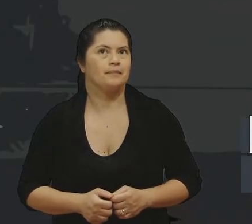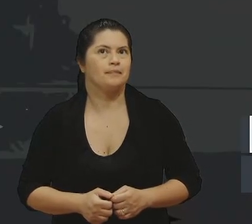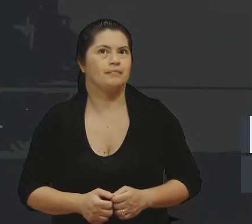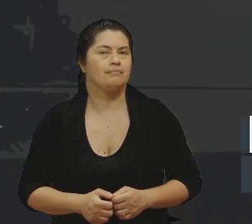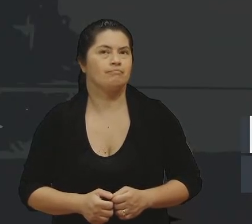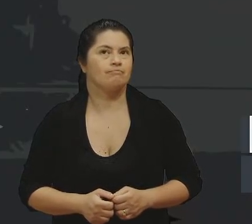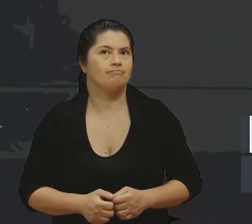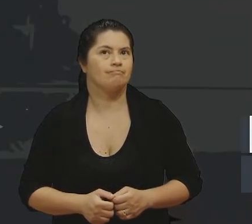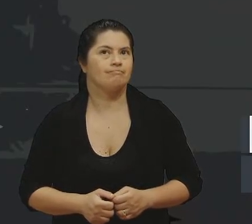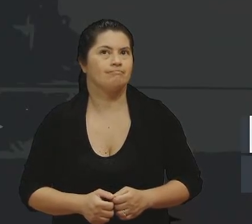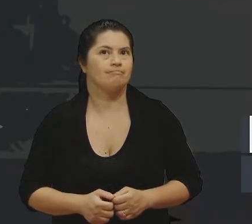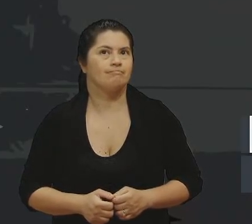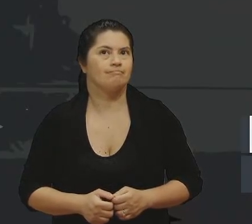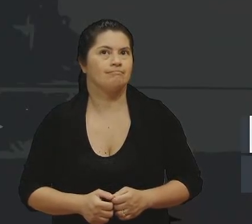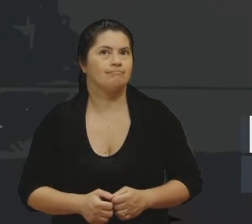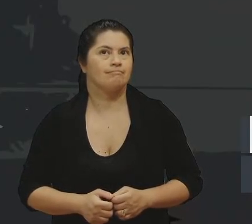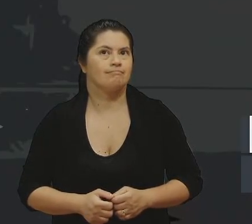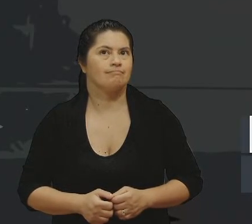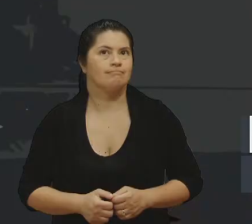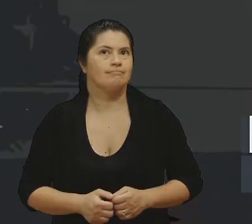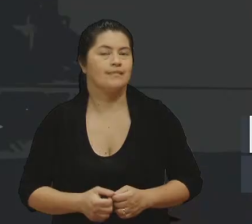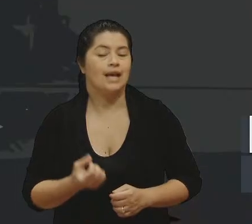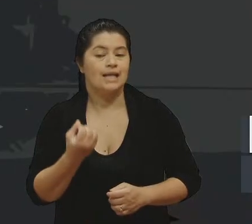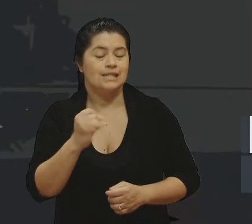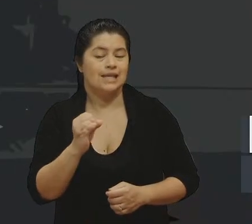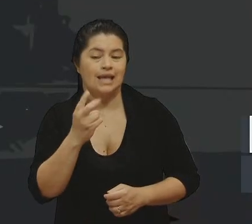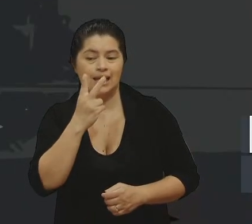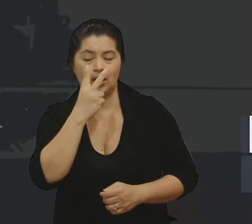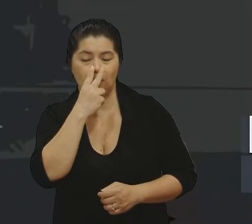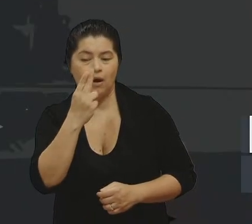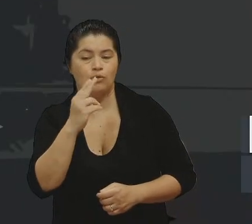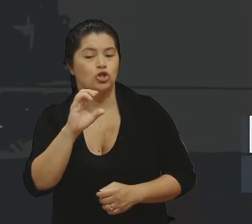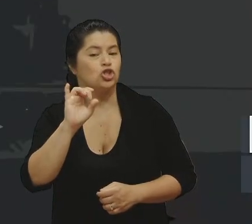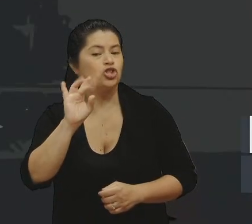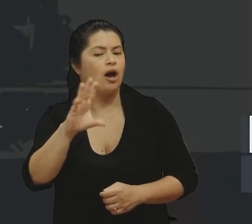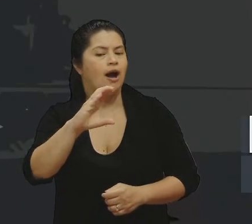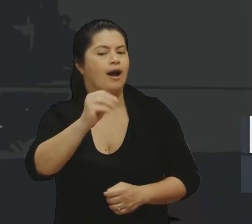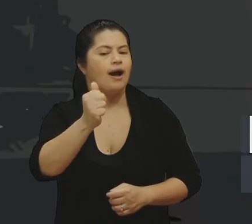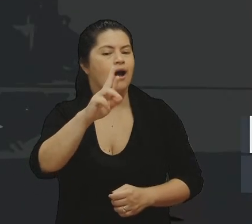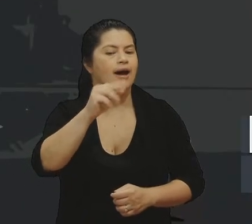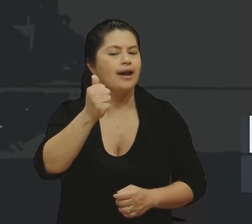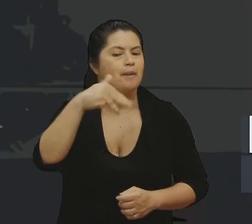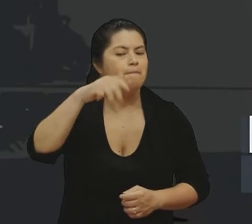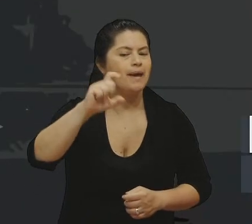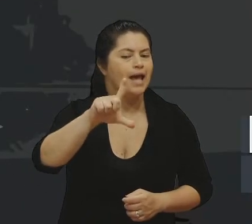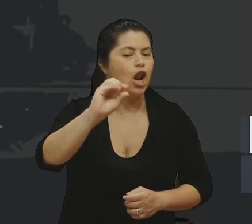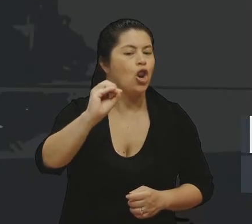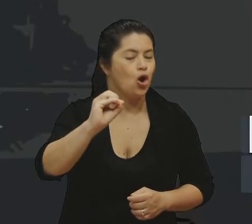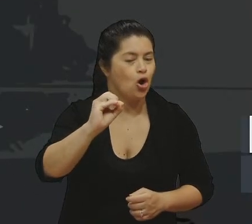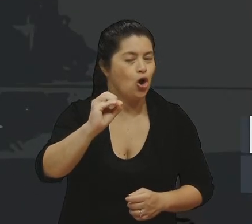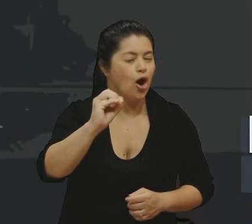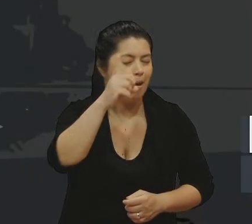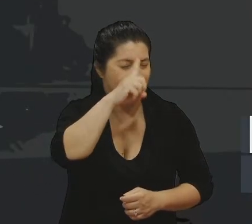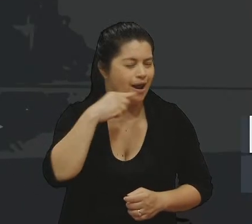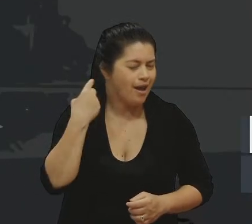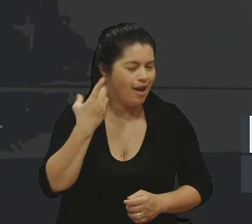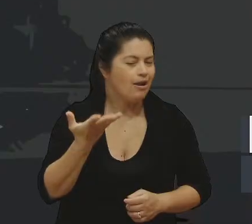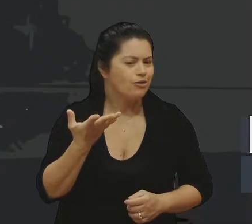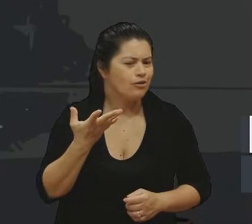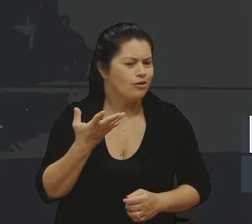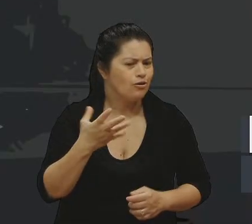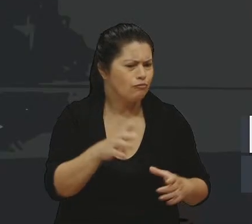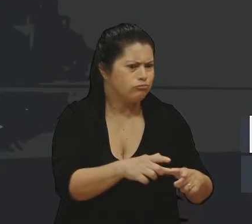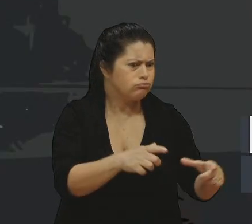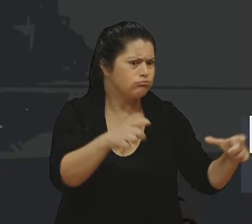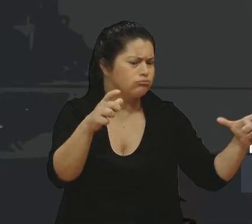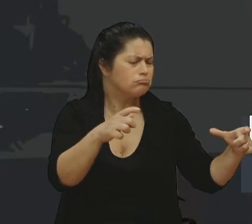Cara, exatamente. Se ele for cortar só caramelo, o preço médio que ele trabalha, o lucro que ele consegue ter, o volume de gente que ele atende é